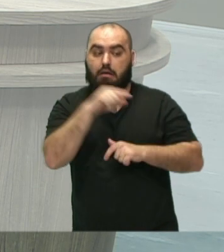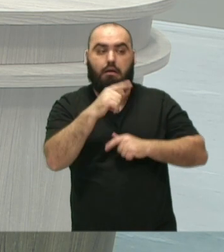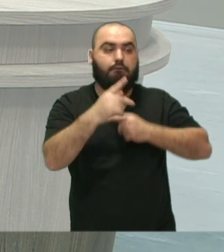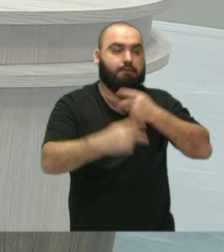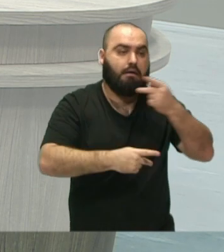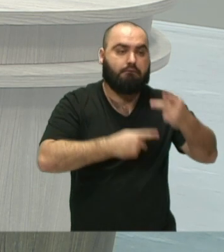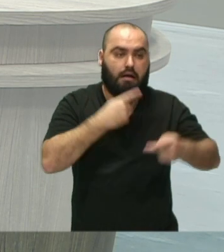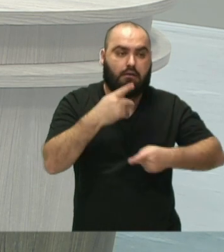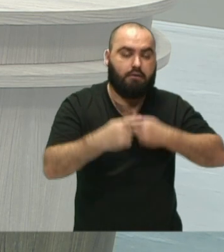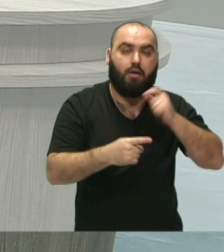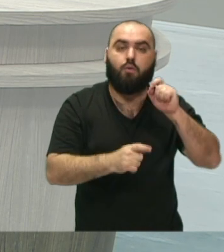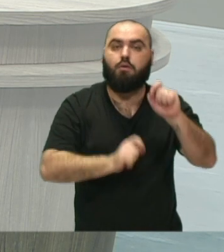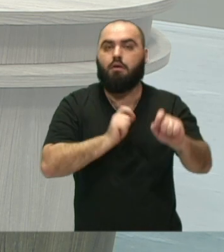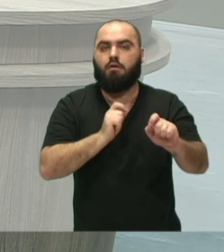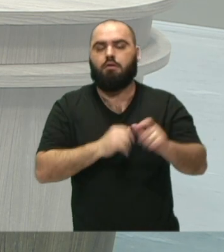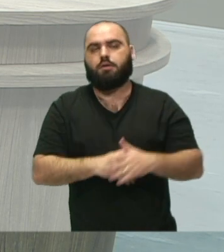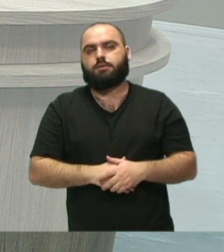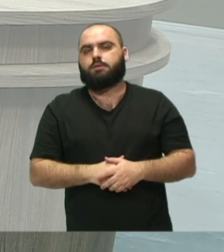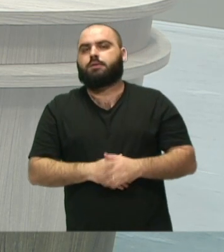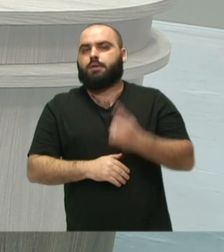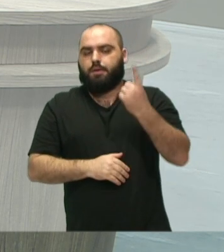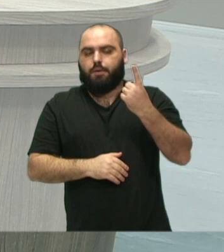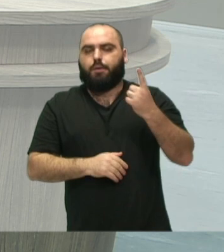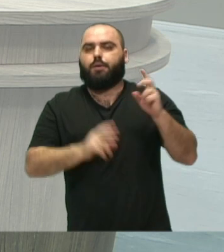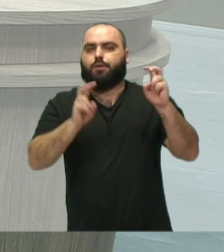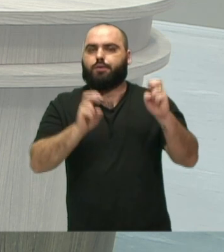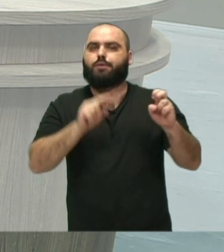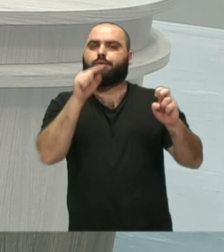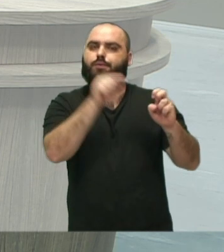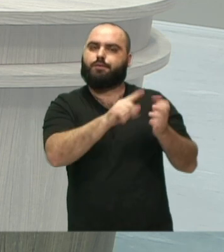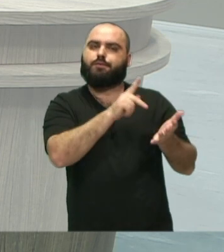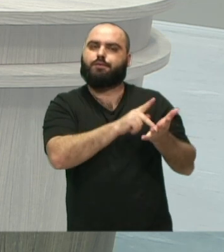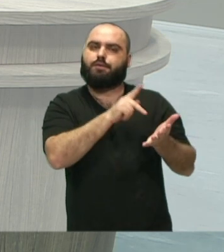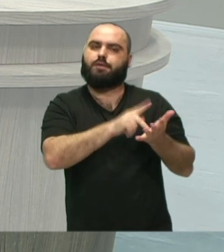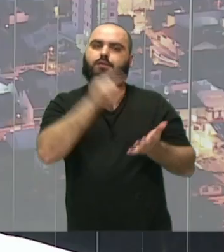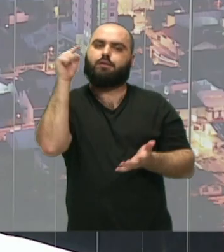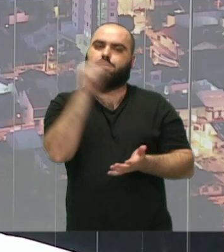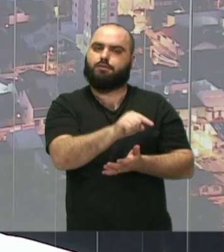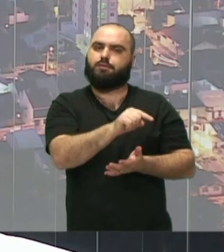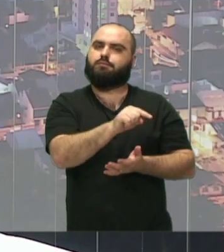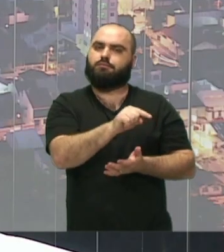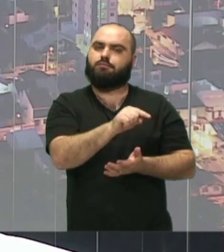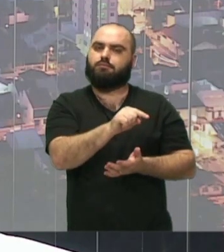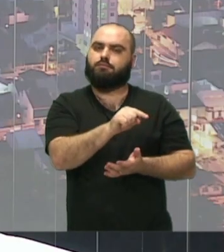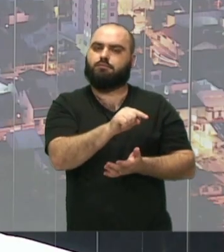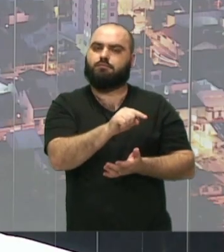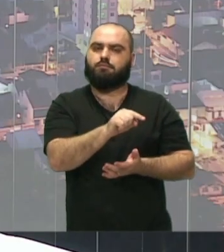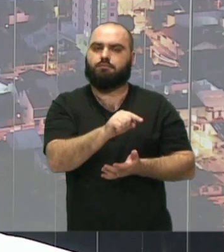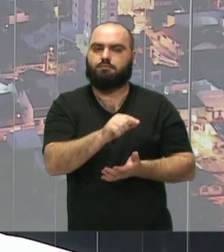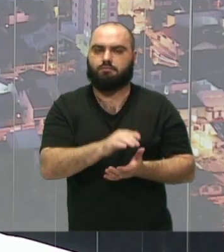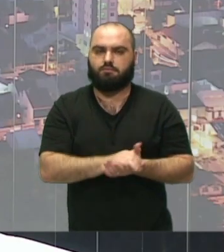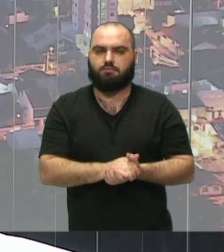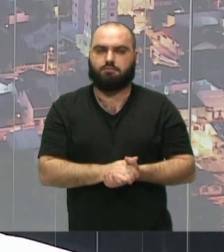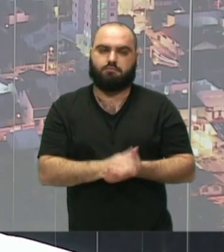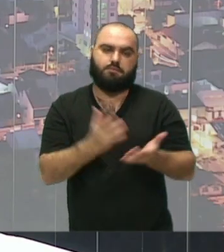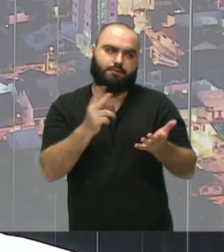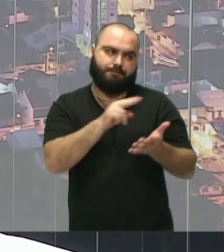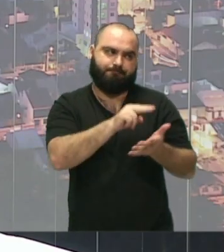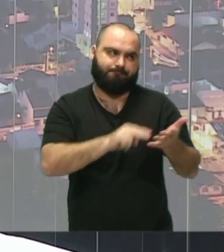ela tem, um dos pontos é exatamente esse, quer dizer, me perdoe, eu vou tirar aqui para poder ler,